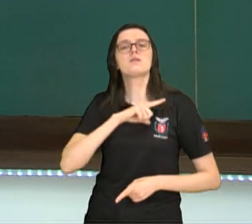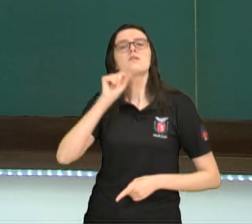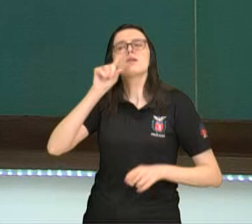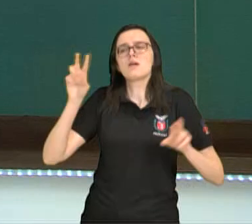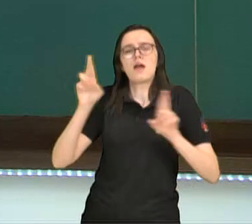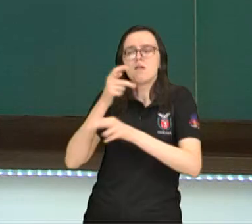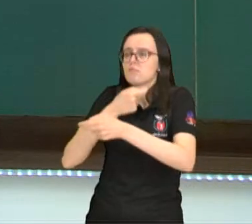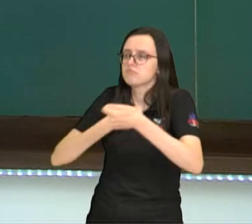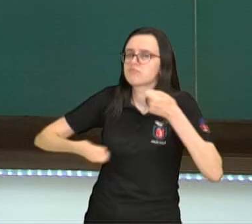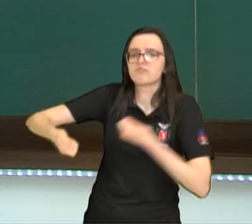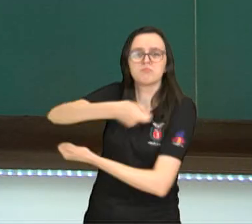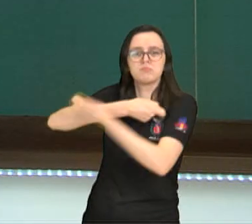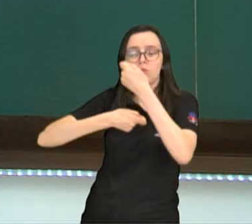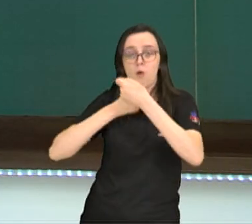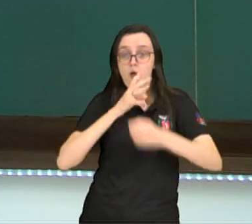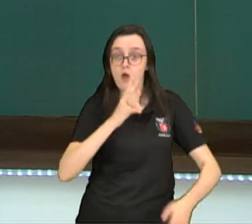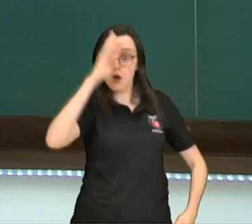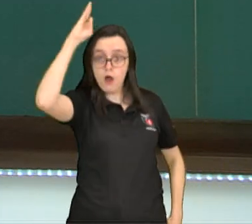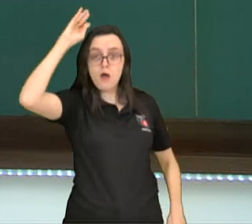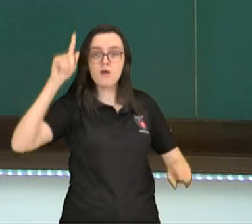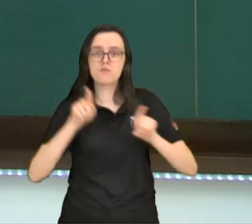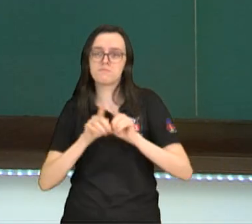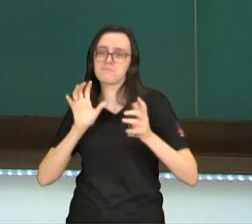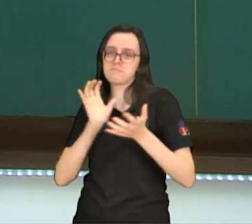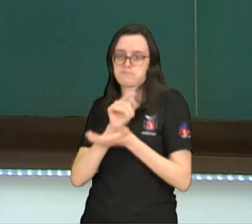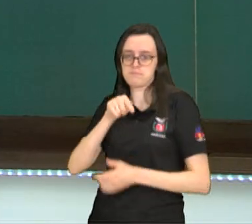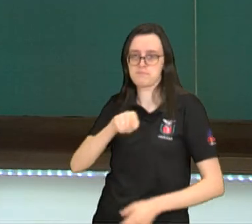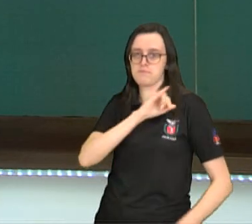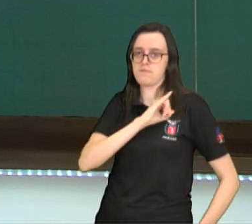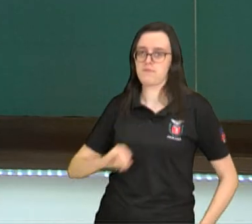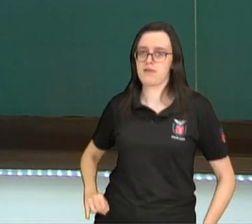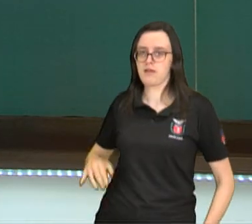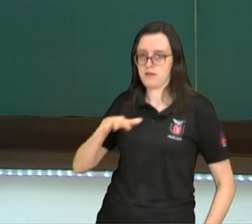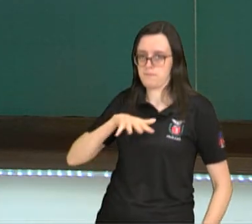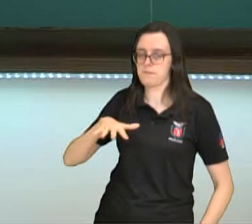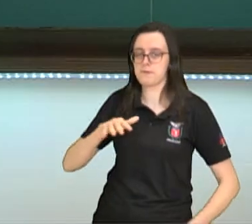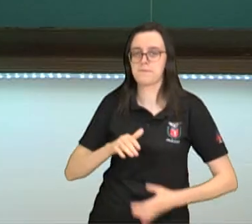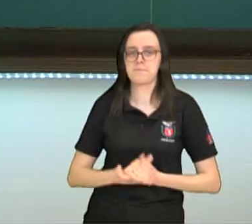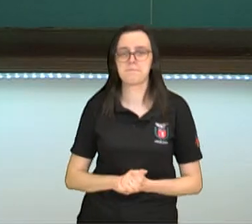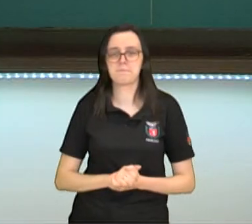relações comerciais entre os romanos e os cártagos.